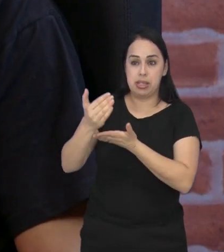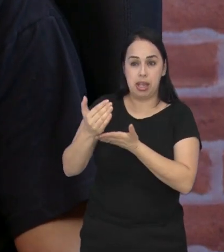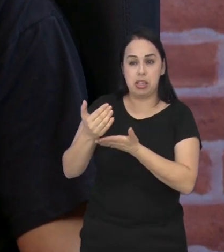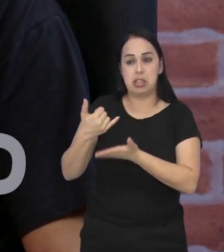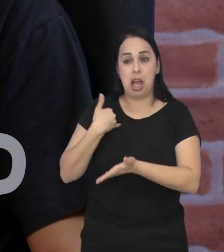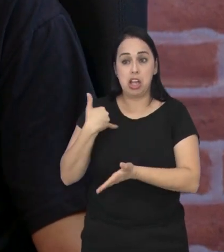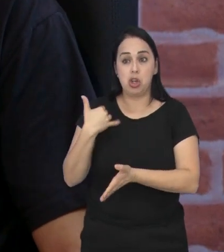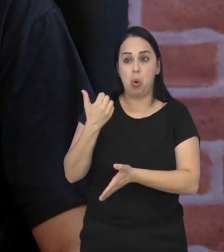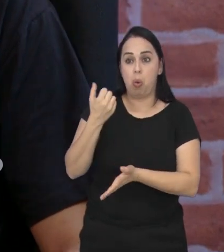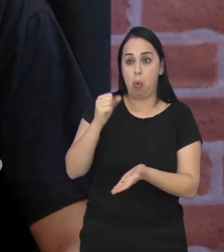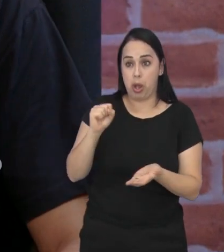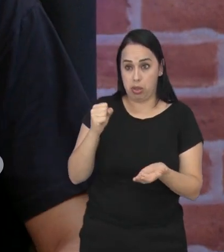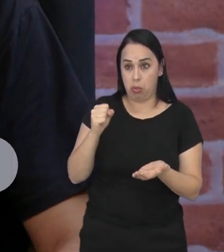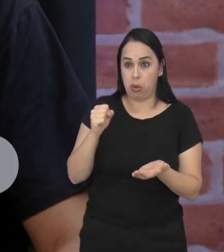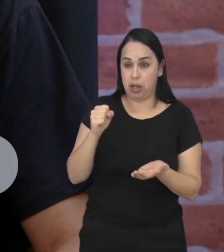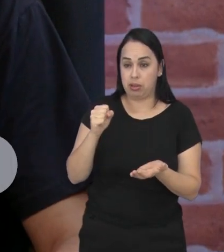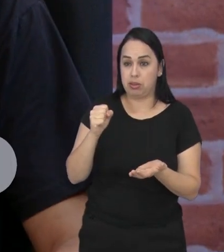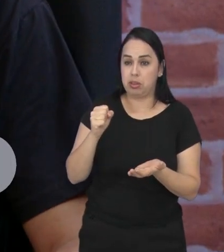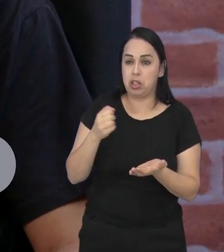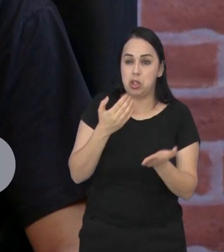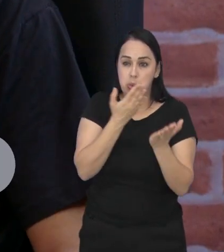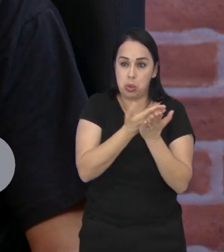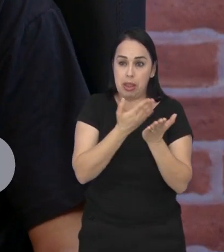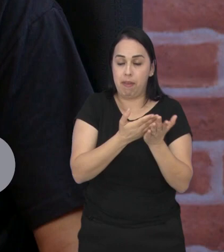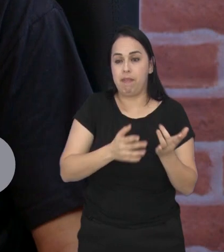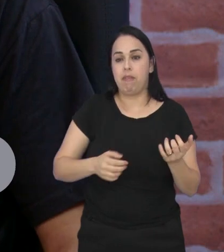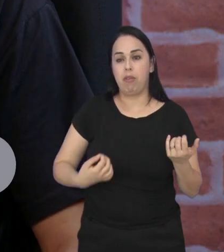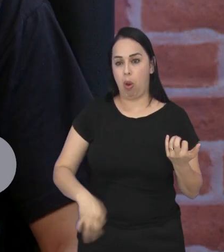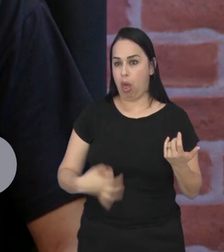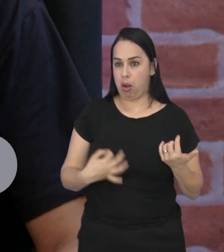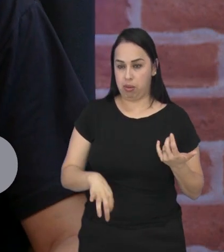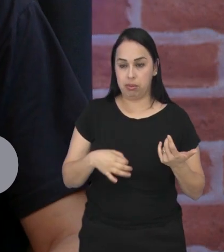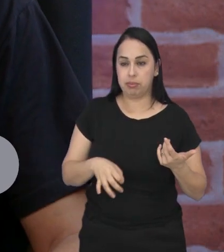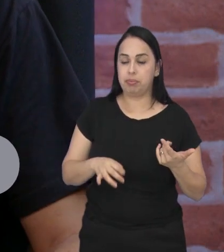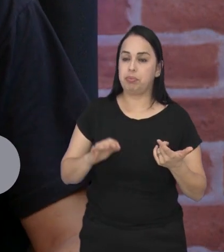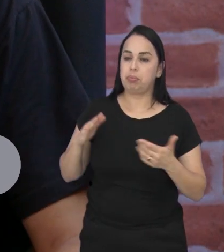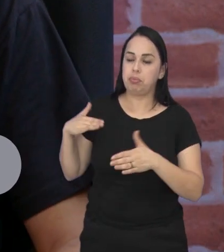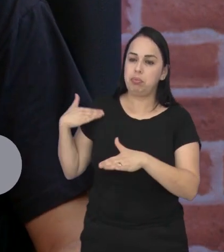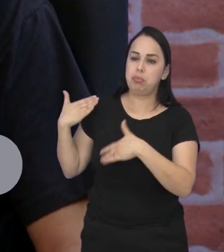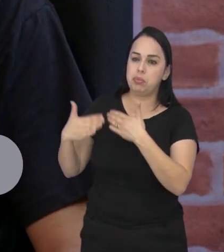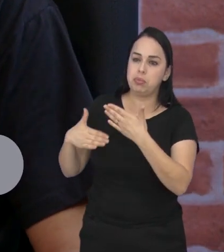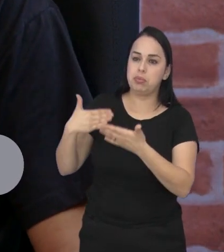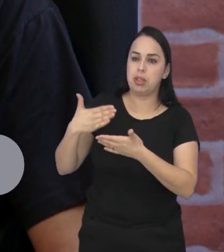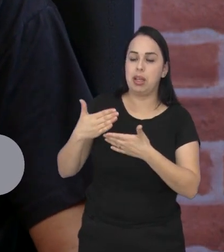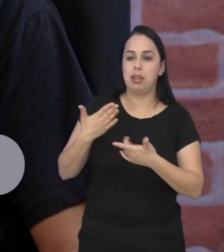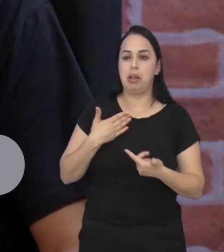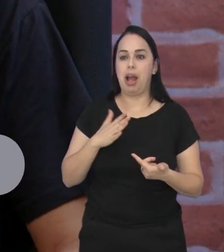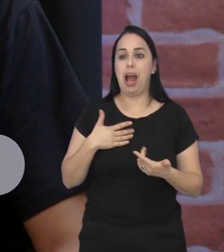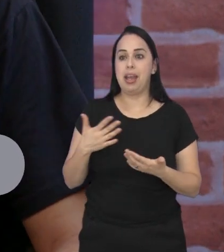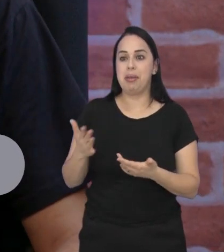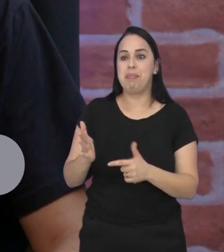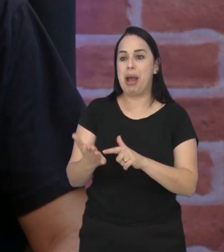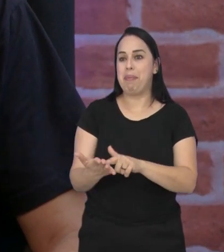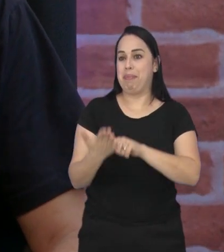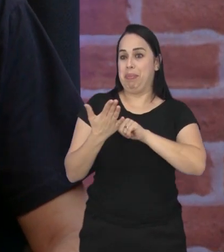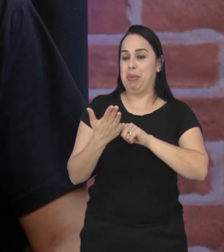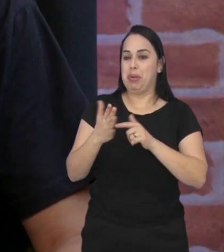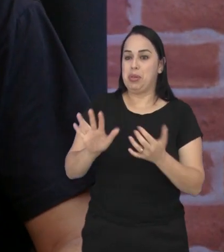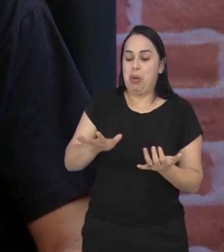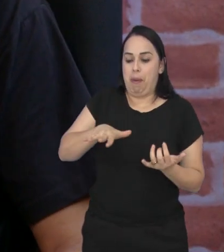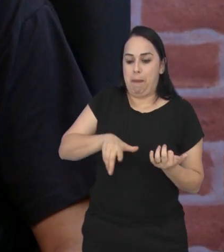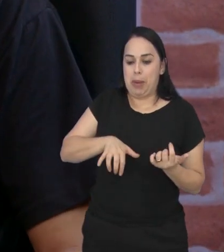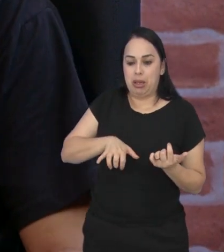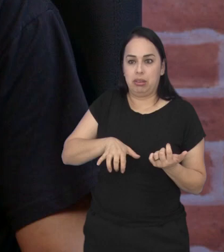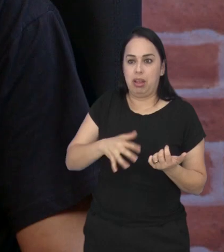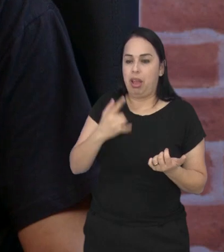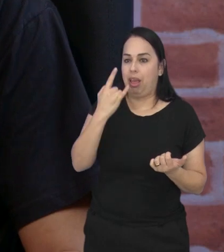cedo, comecei com 8 anos de idade e comecei estudando violão, né? Ao longo desse tempo fui me apresentado o contrabaixo